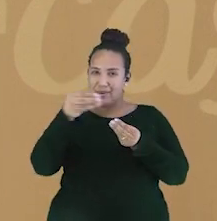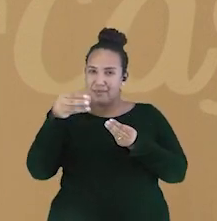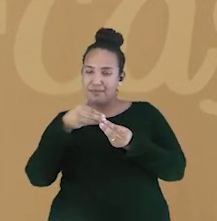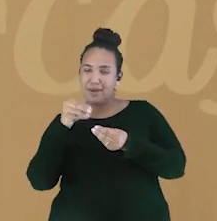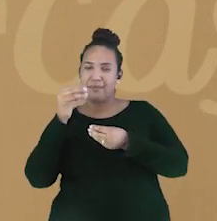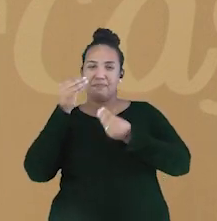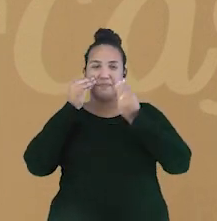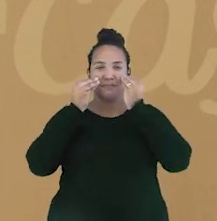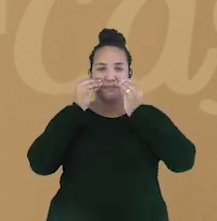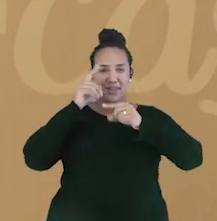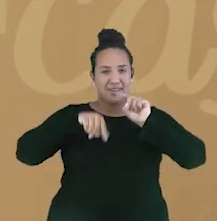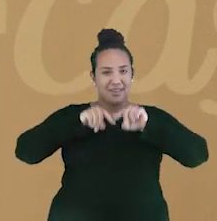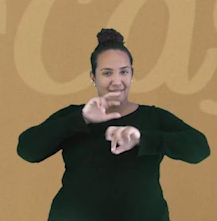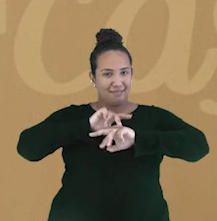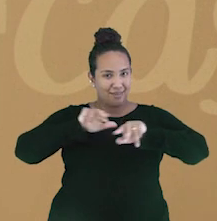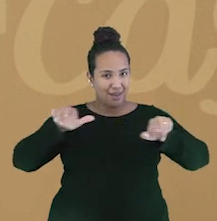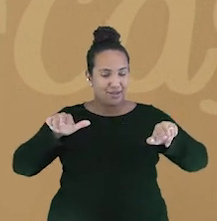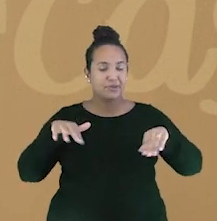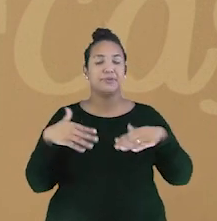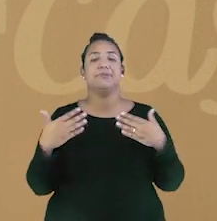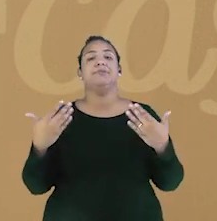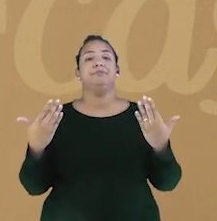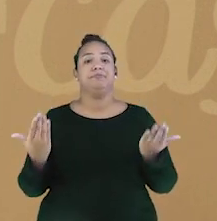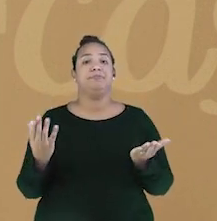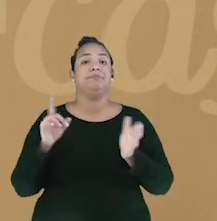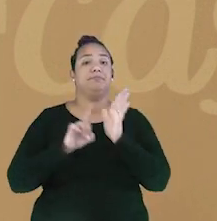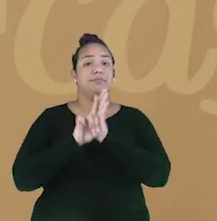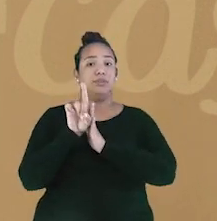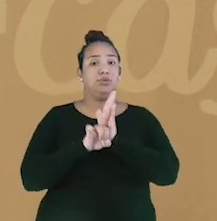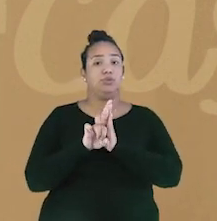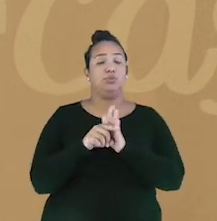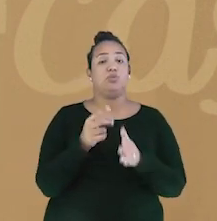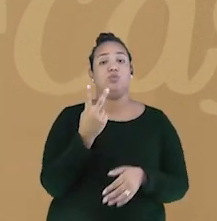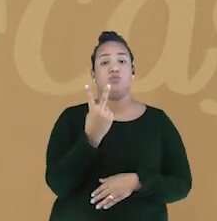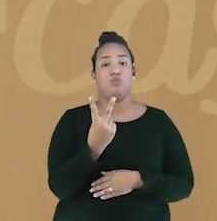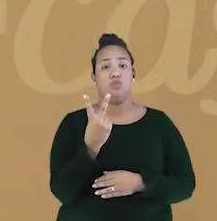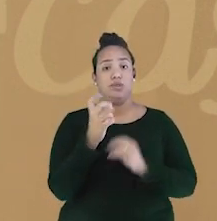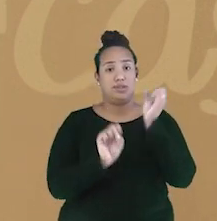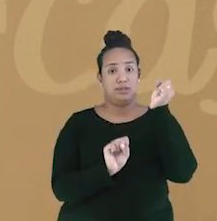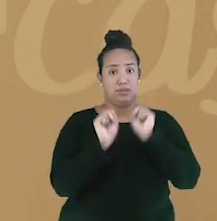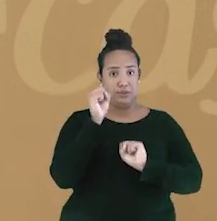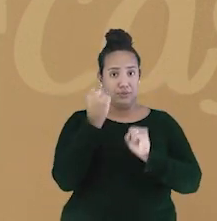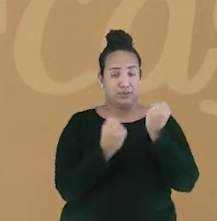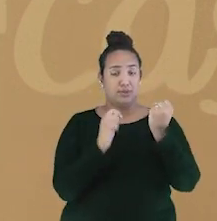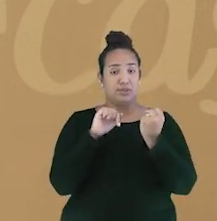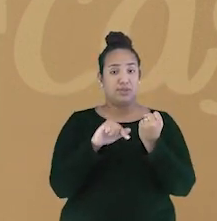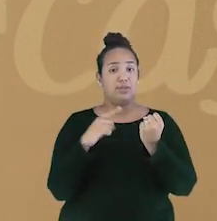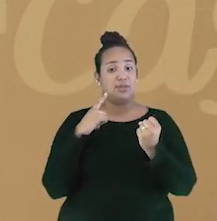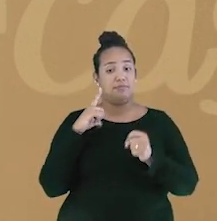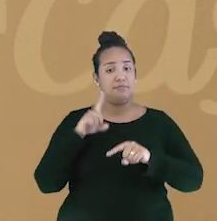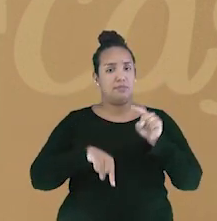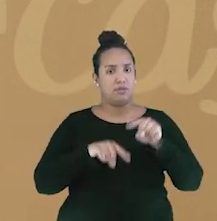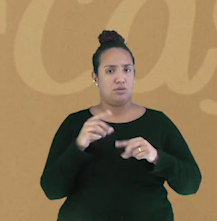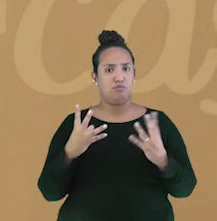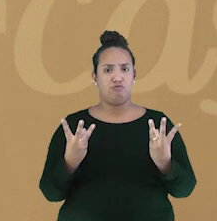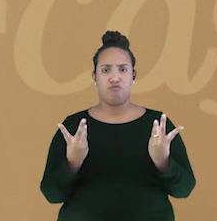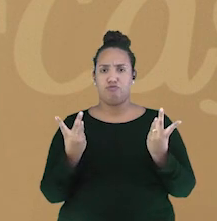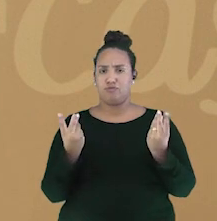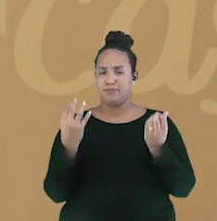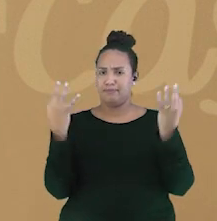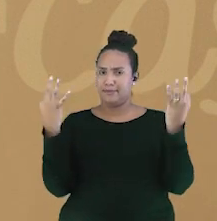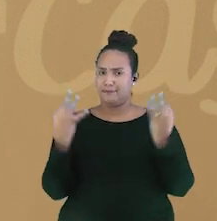cosméticos então ele fez uma pesquisa em duas indústrias que tem produtos de excelente qualidade